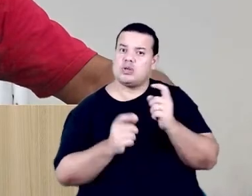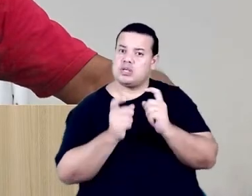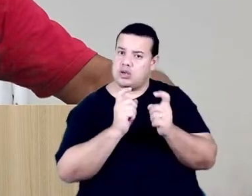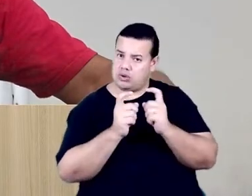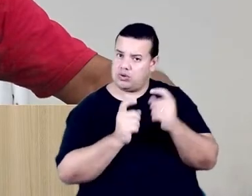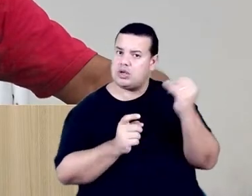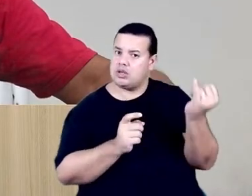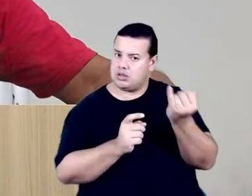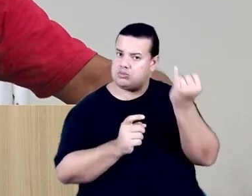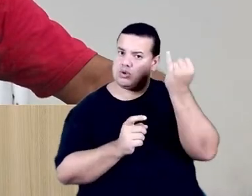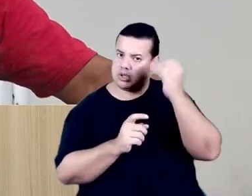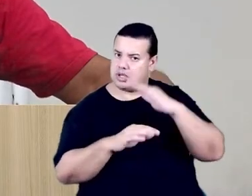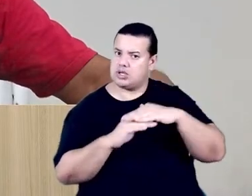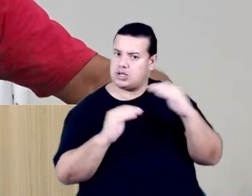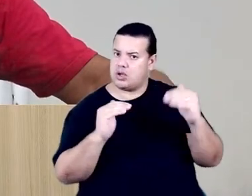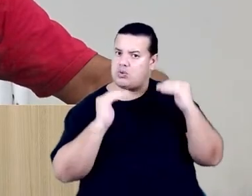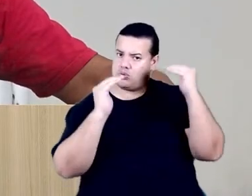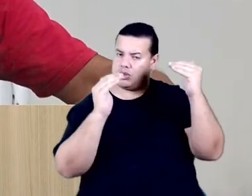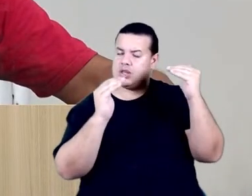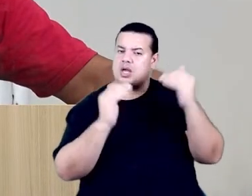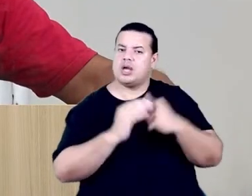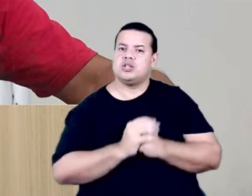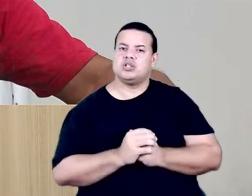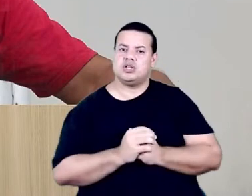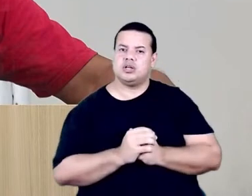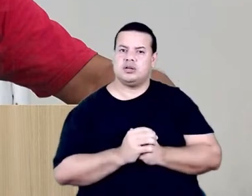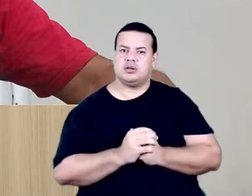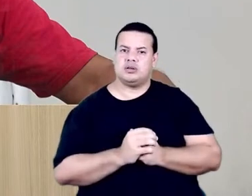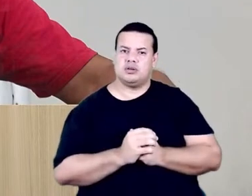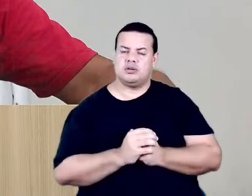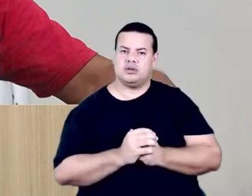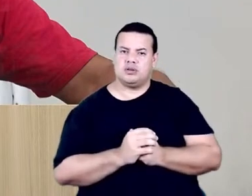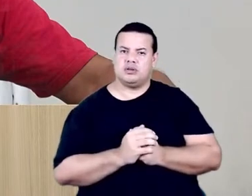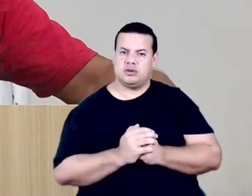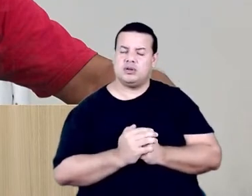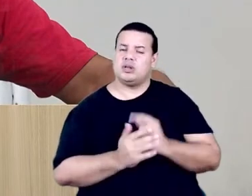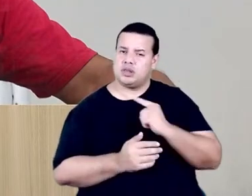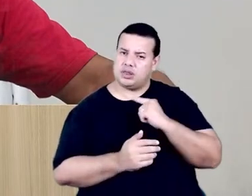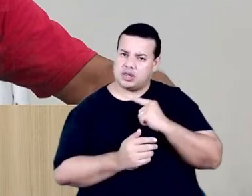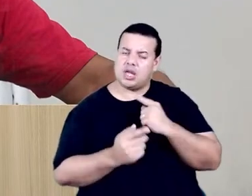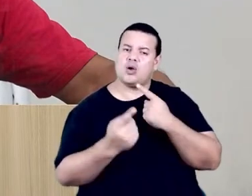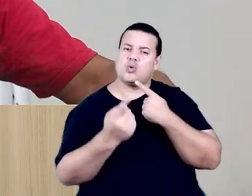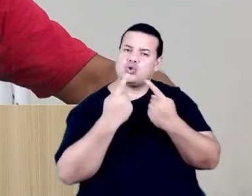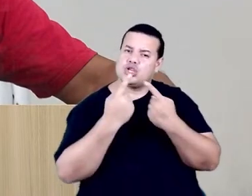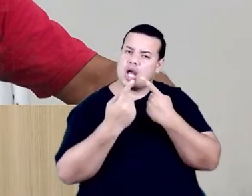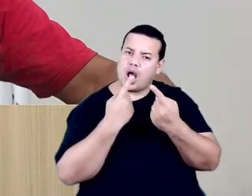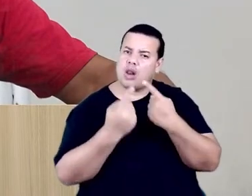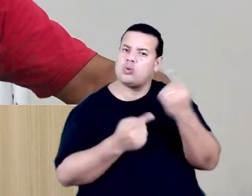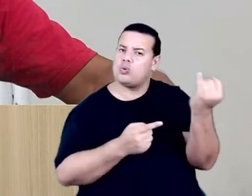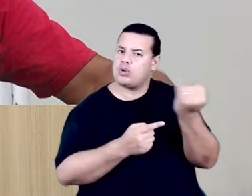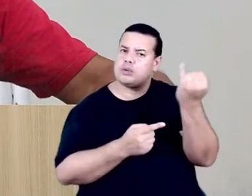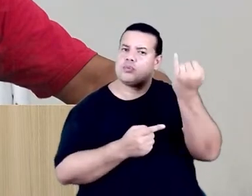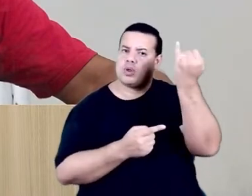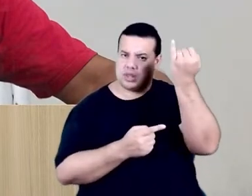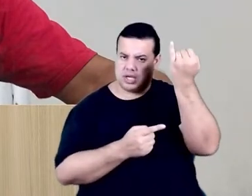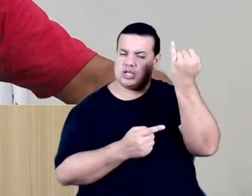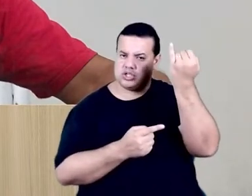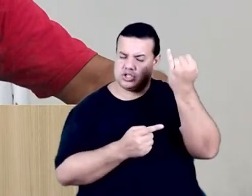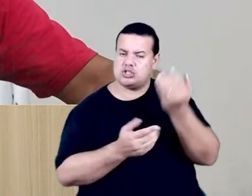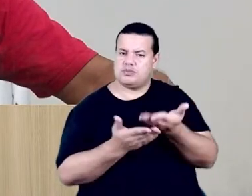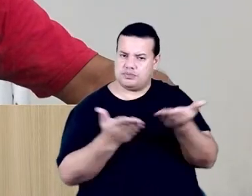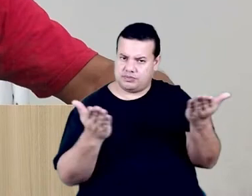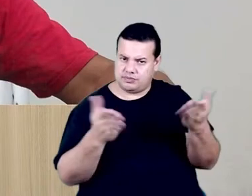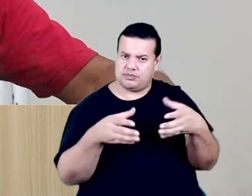essas autoridades e há um um diálogo importante nobres